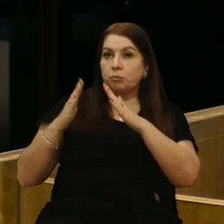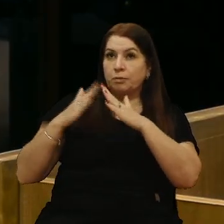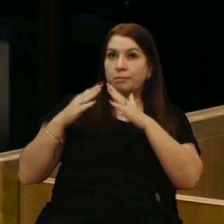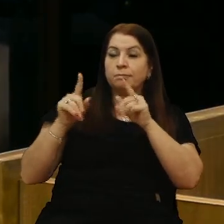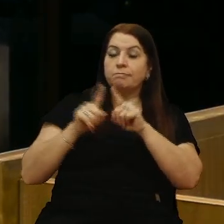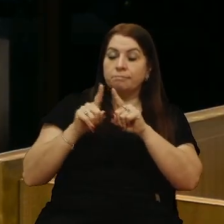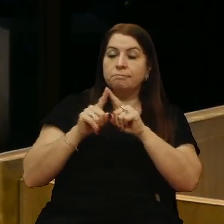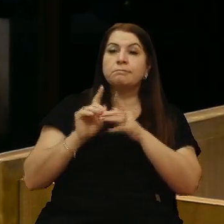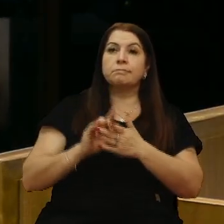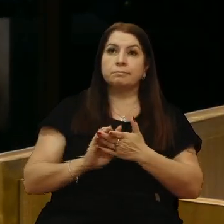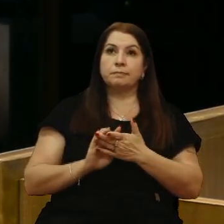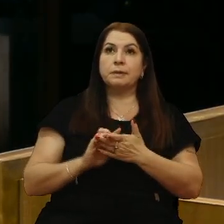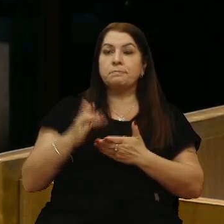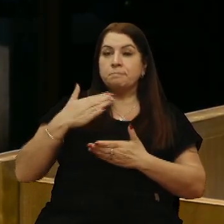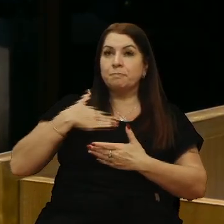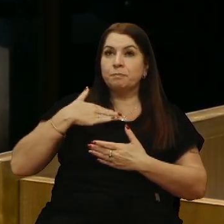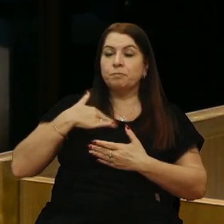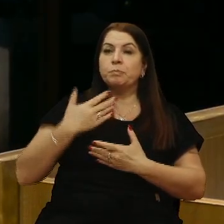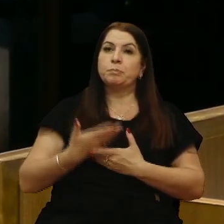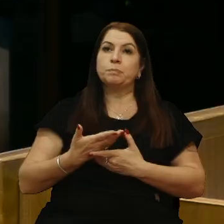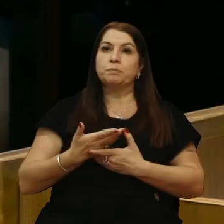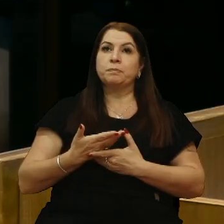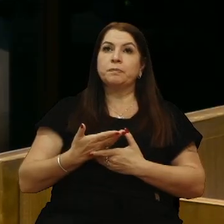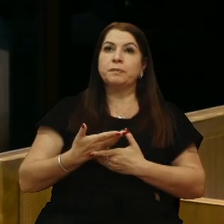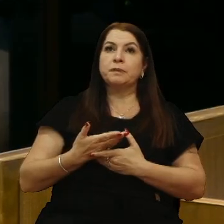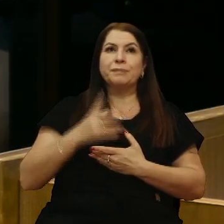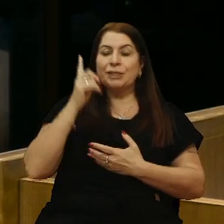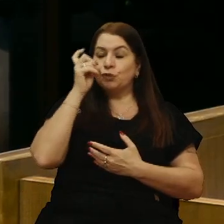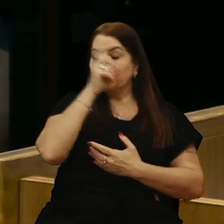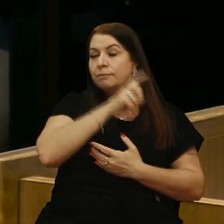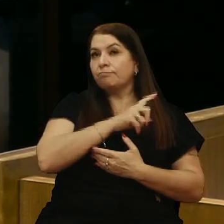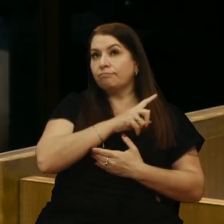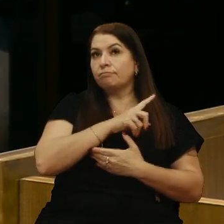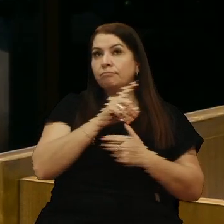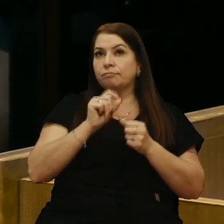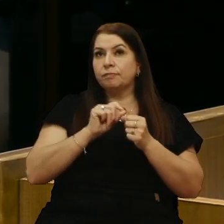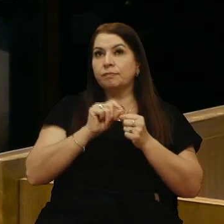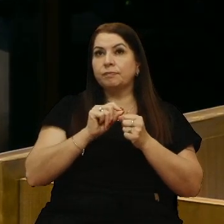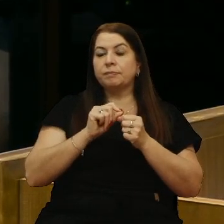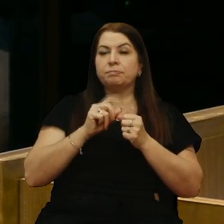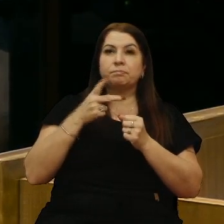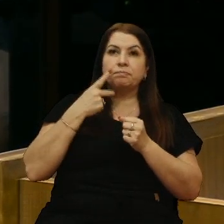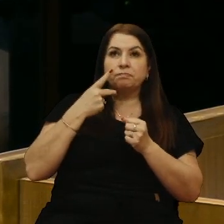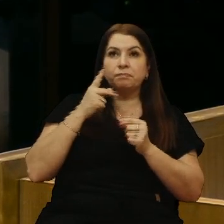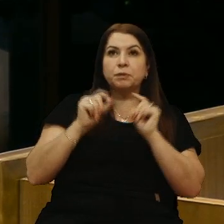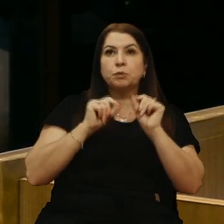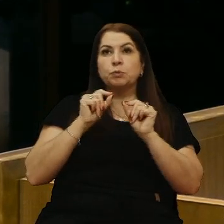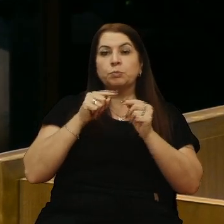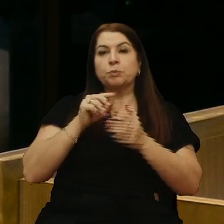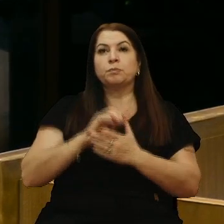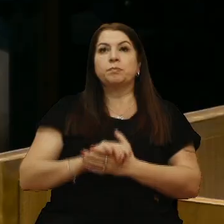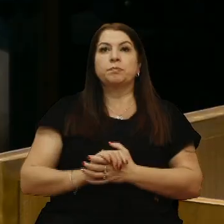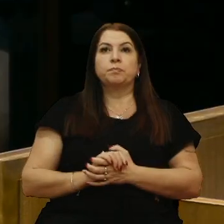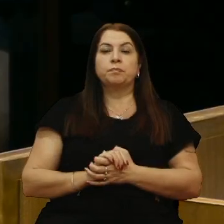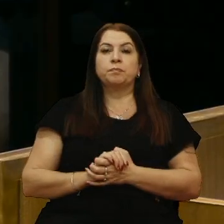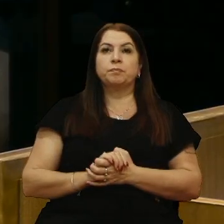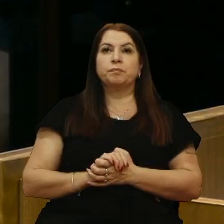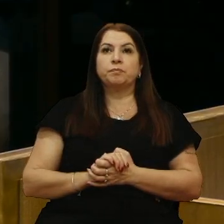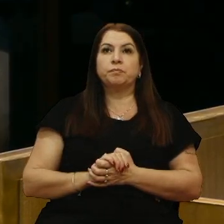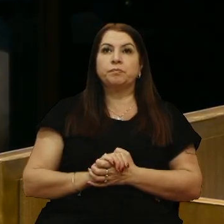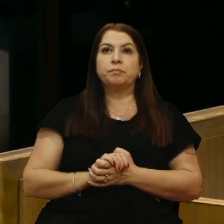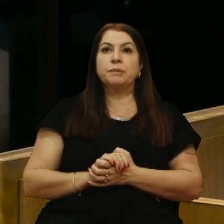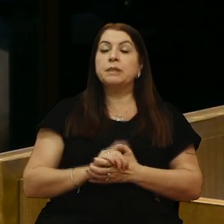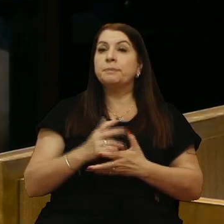também. Para mim, fica bastante difícil fazer um discurso sobre essa situação.